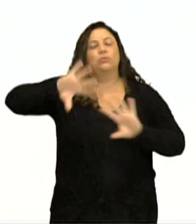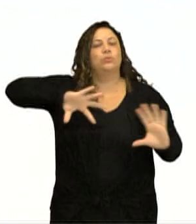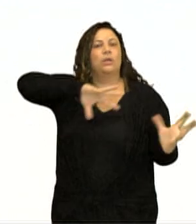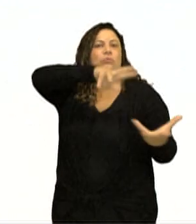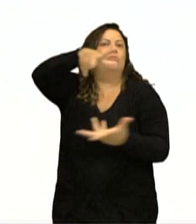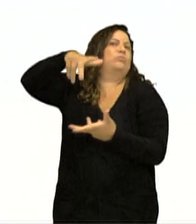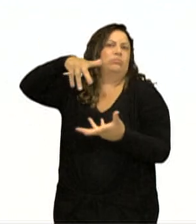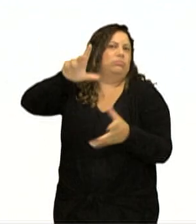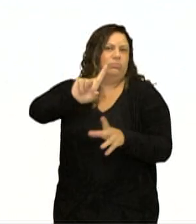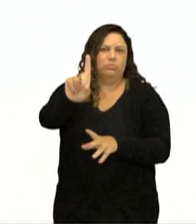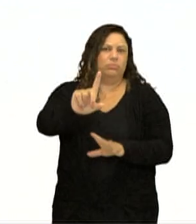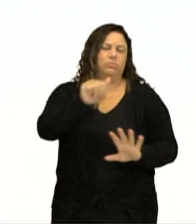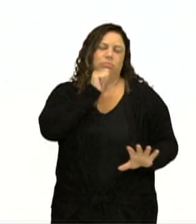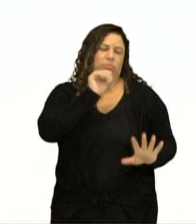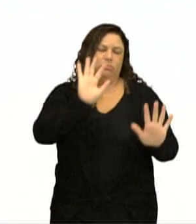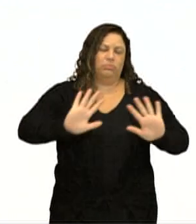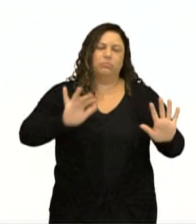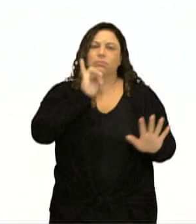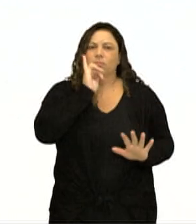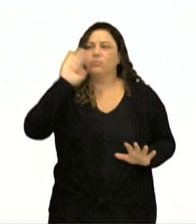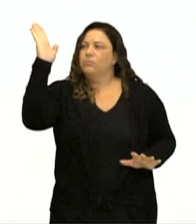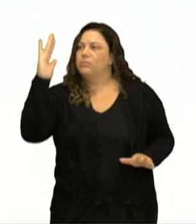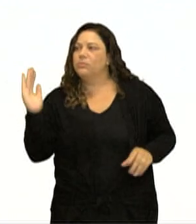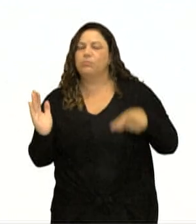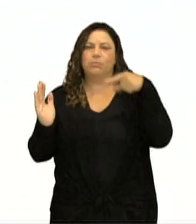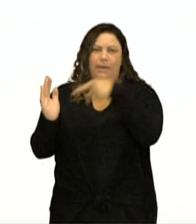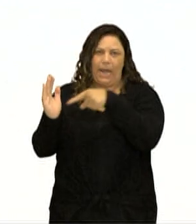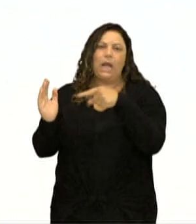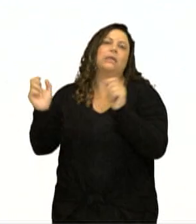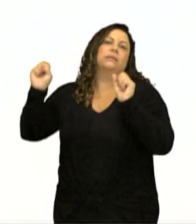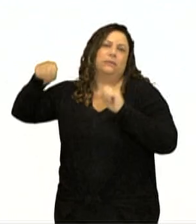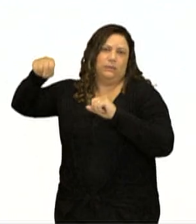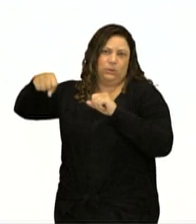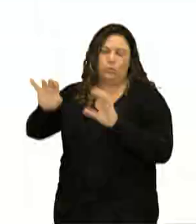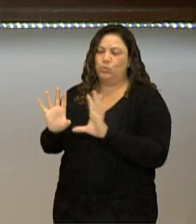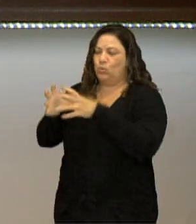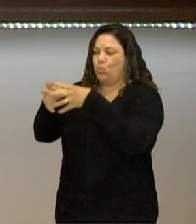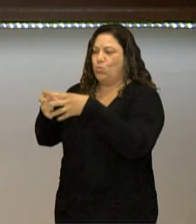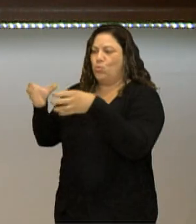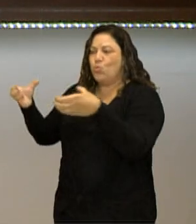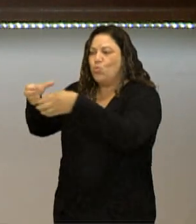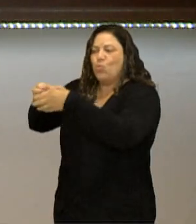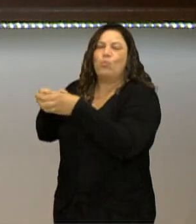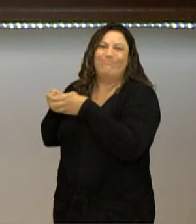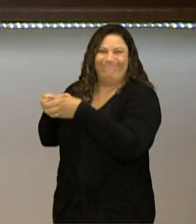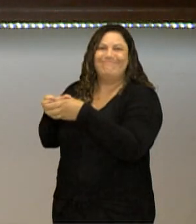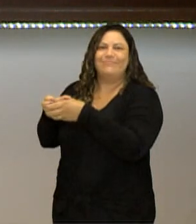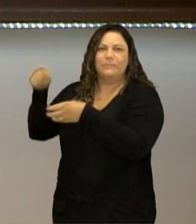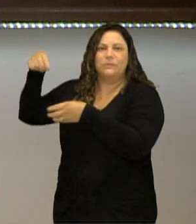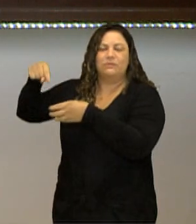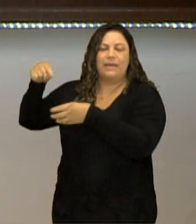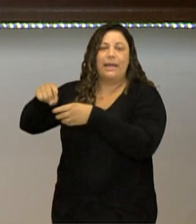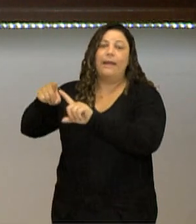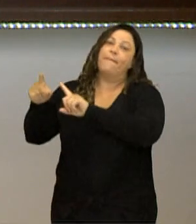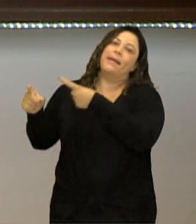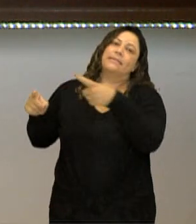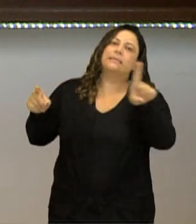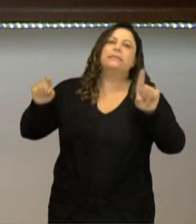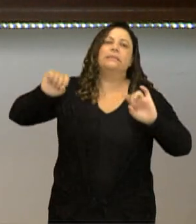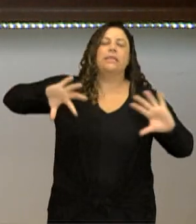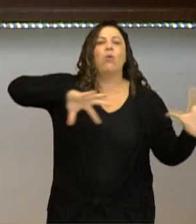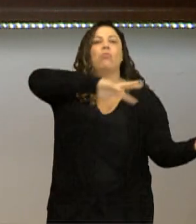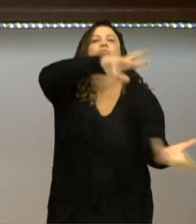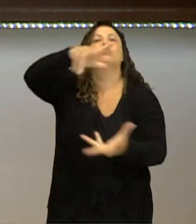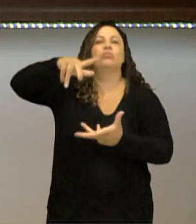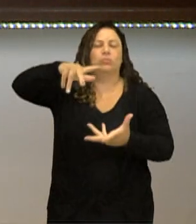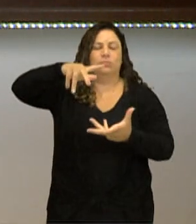também, menos pessoas doentes também tem menos morte, né? E também ouviu falar alguns anos atrás que